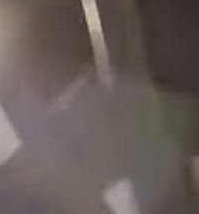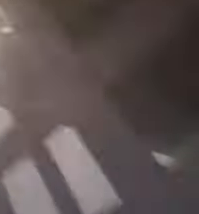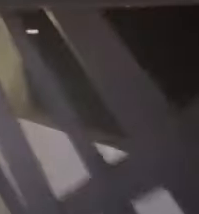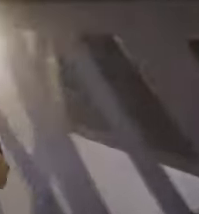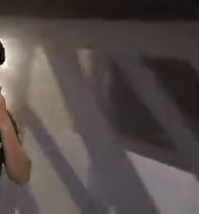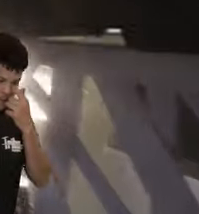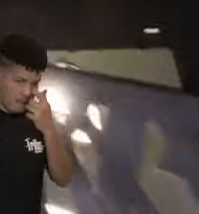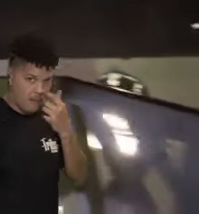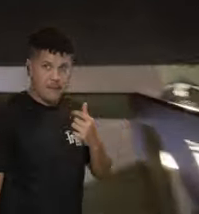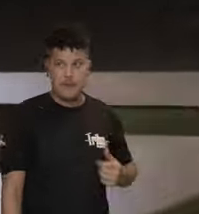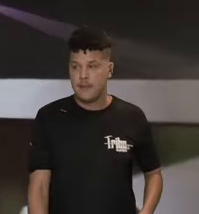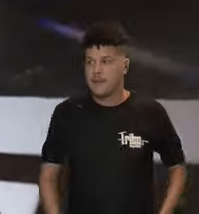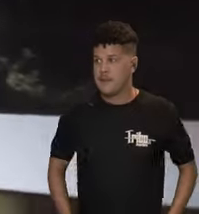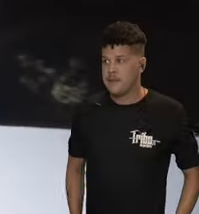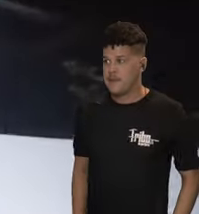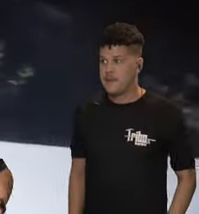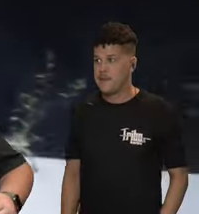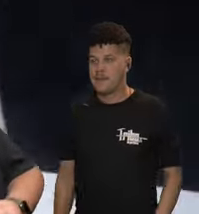Bora com a gente aqui.